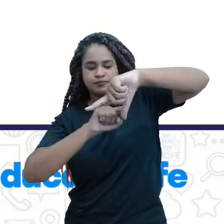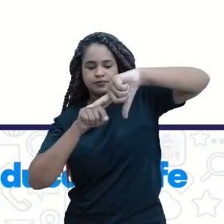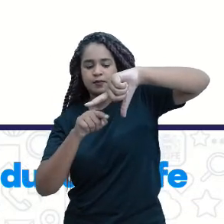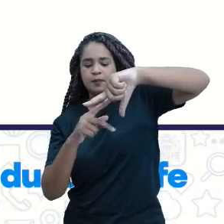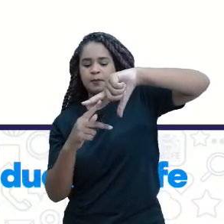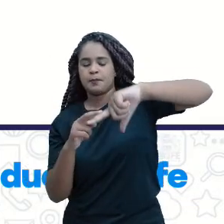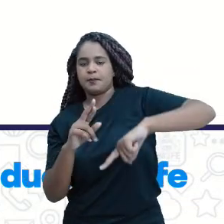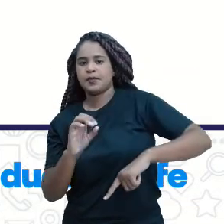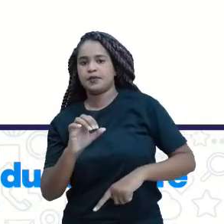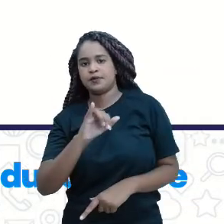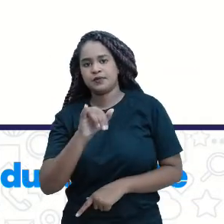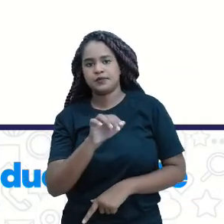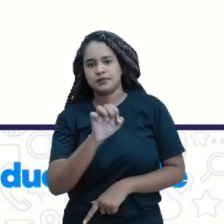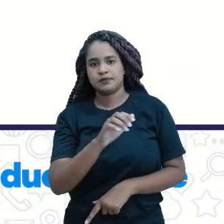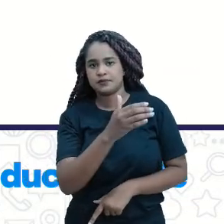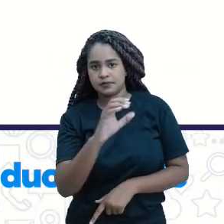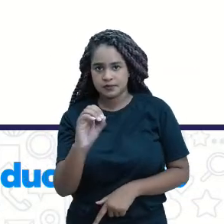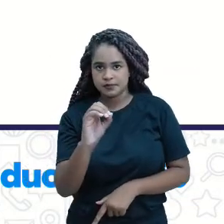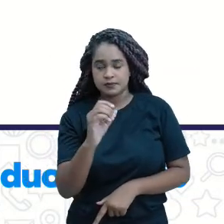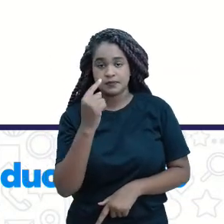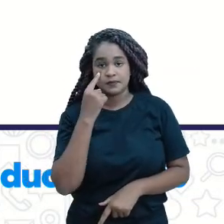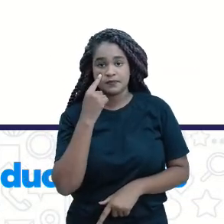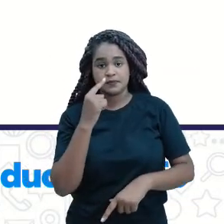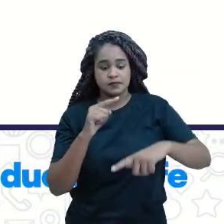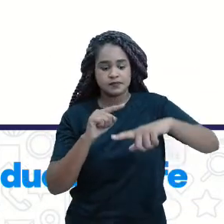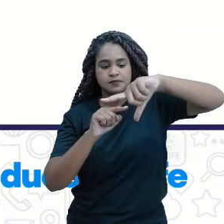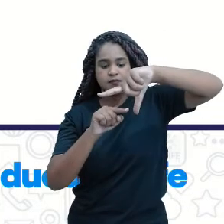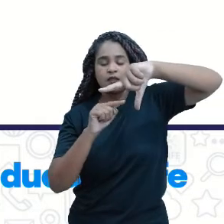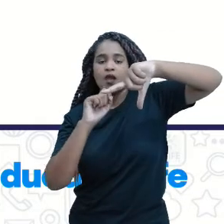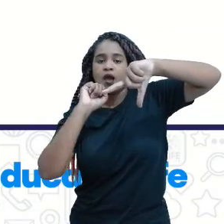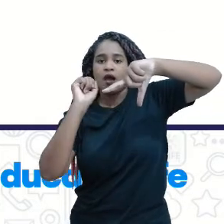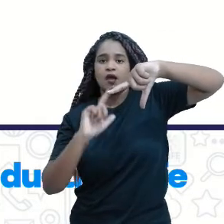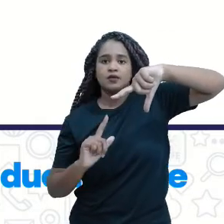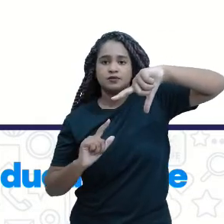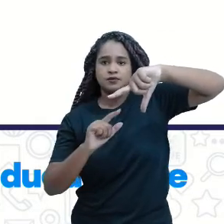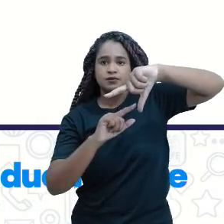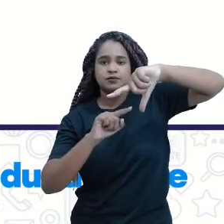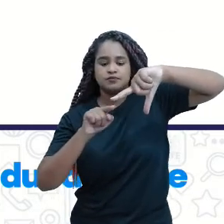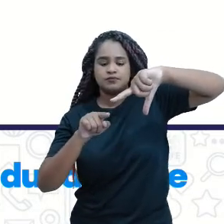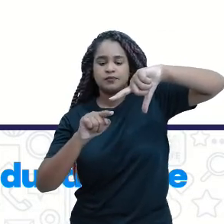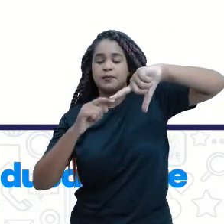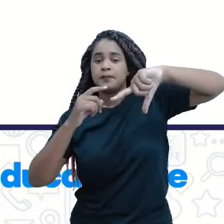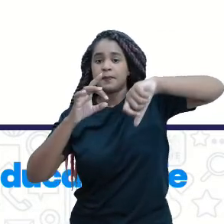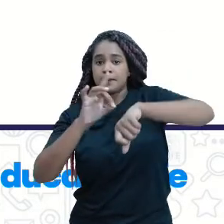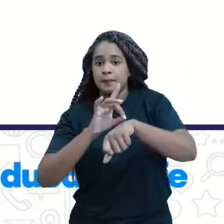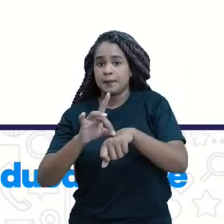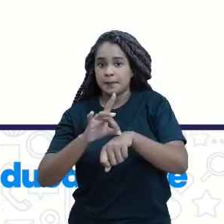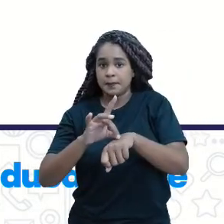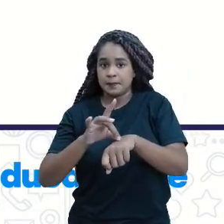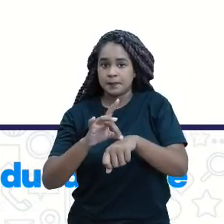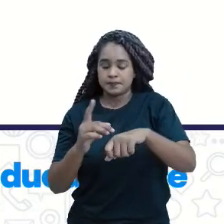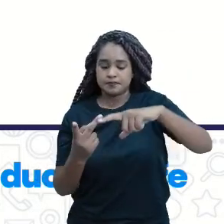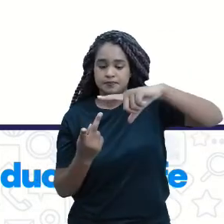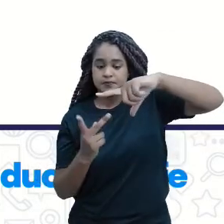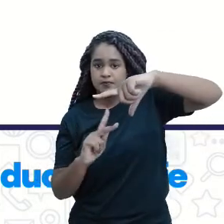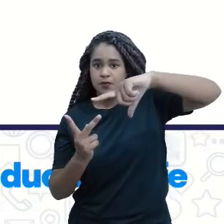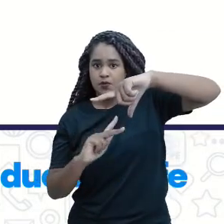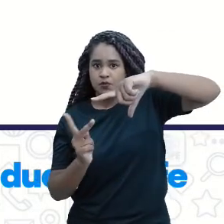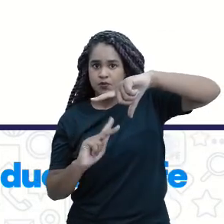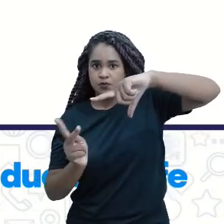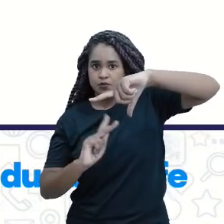mais destacado, né? Eu acho que é um verde água e um comprimento pretinho. Então, esses dois valores aí de baixo, esses